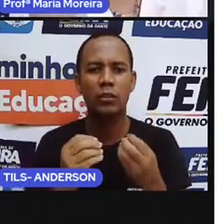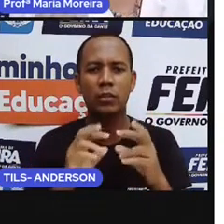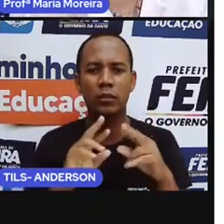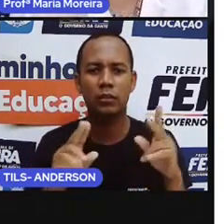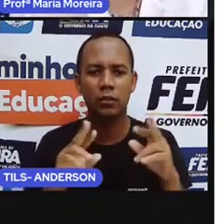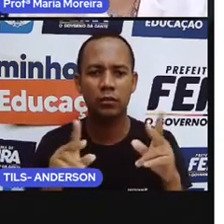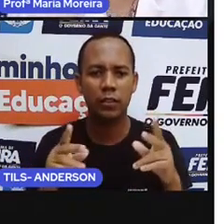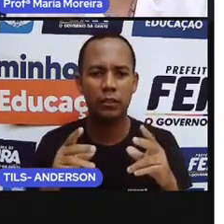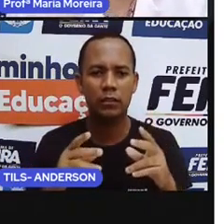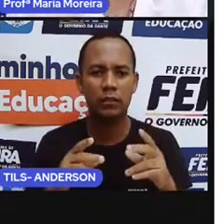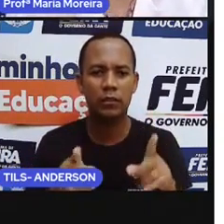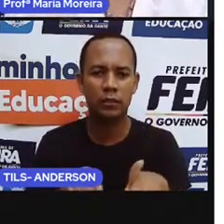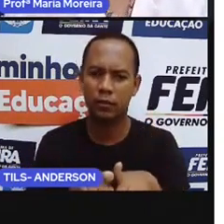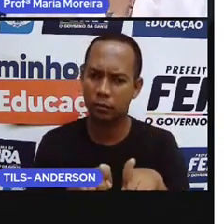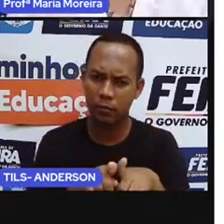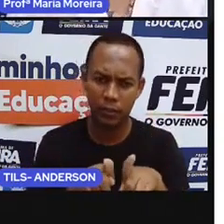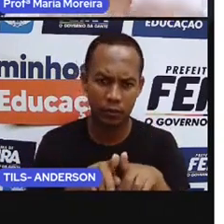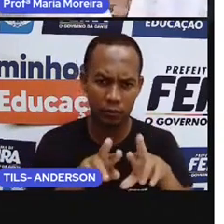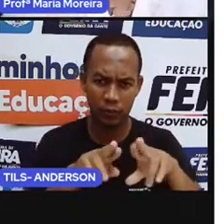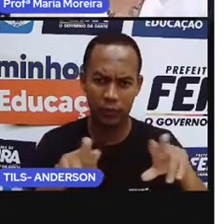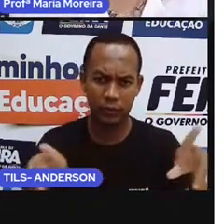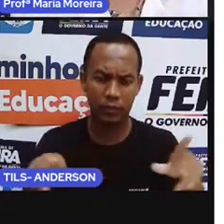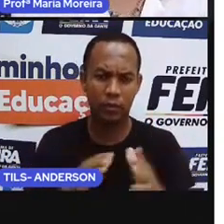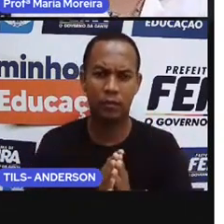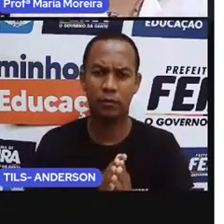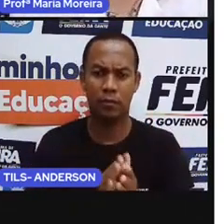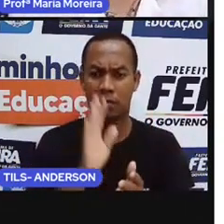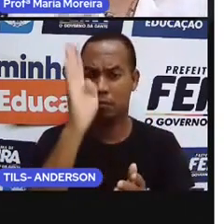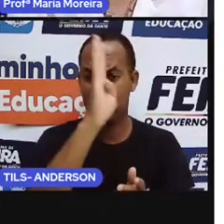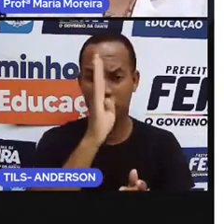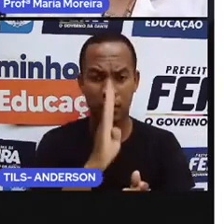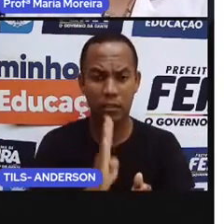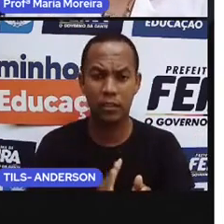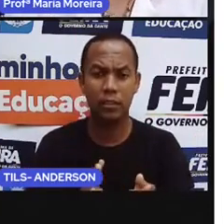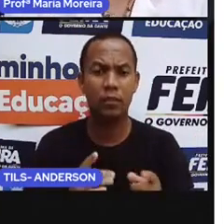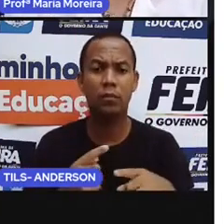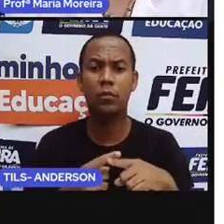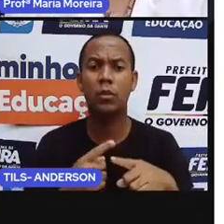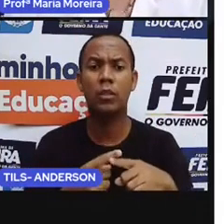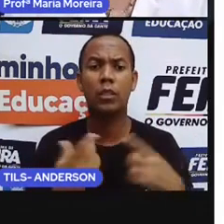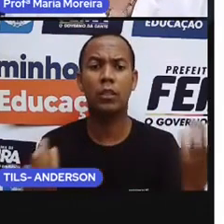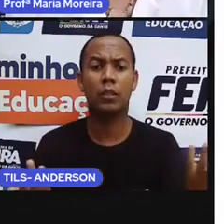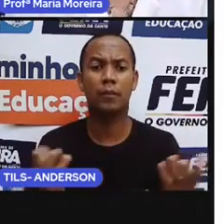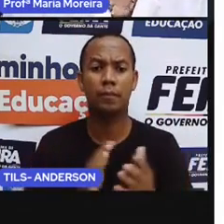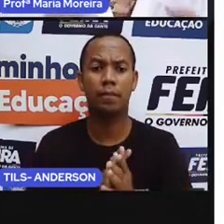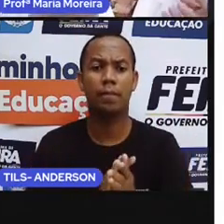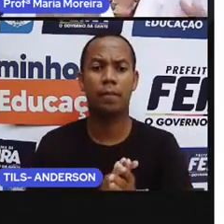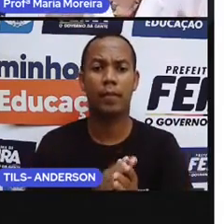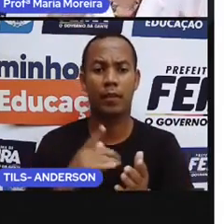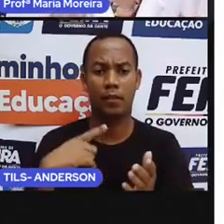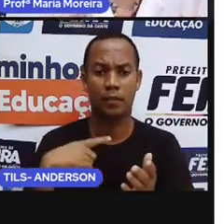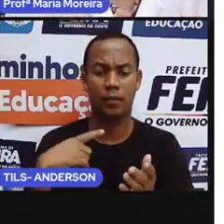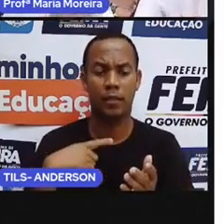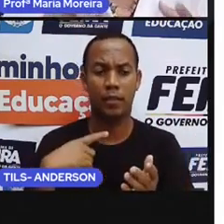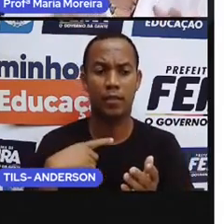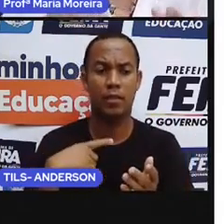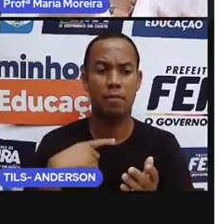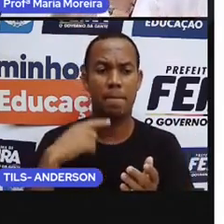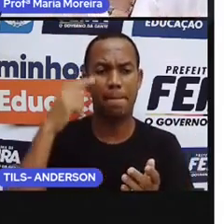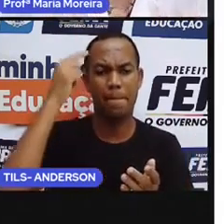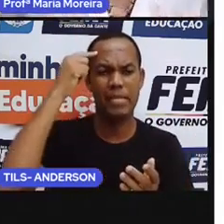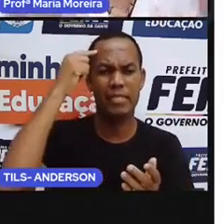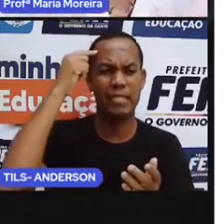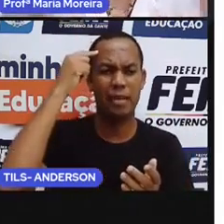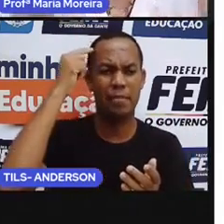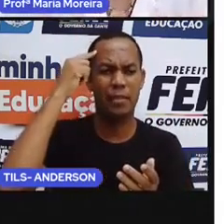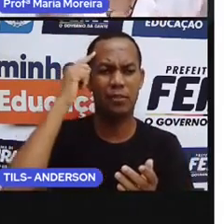assemelham muito mais, na verdade, ao povo brasileiro de uma forma geral. Por quê? Né? Porque a gente criou essa imagem que o